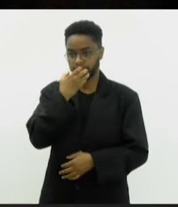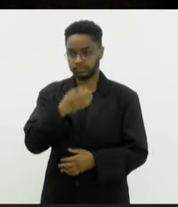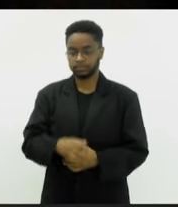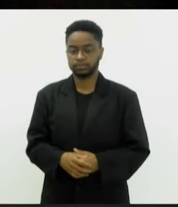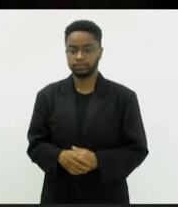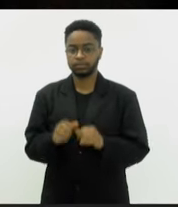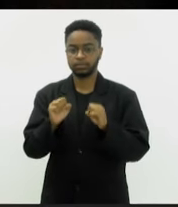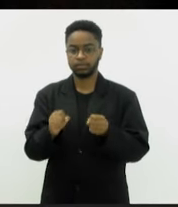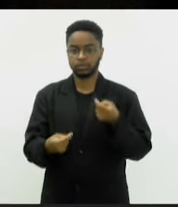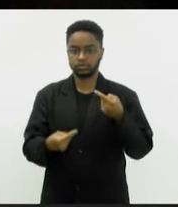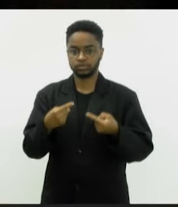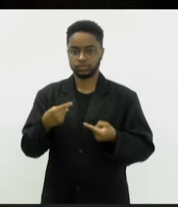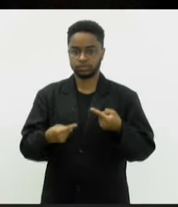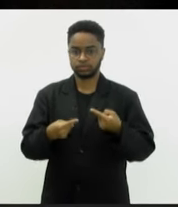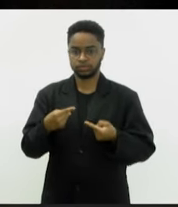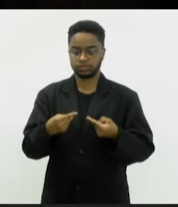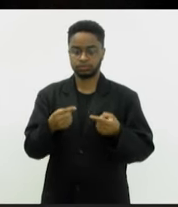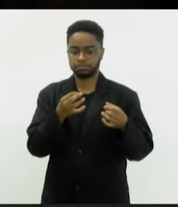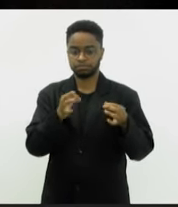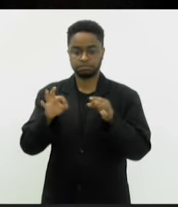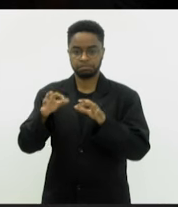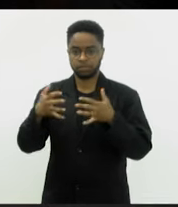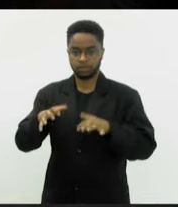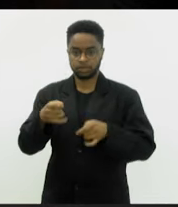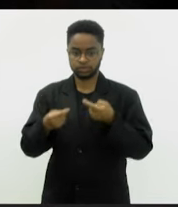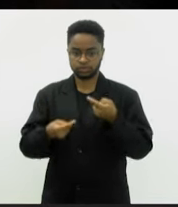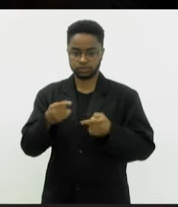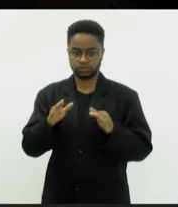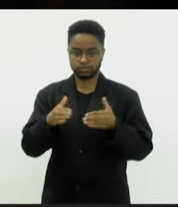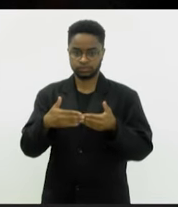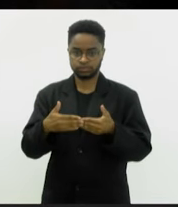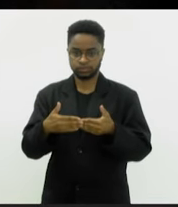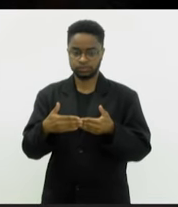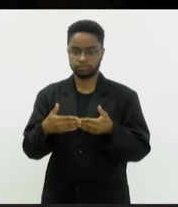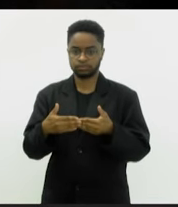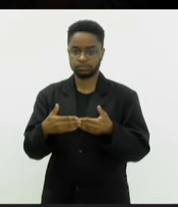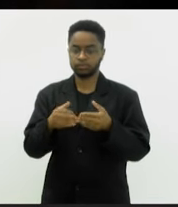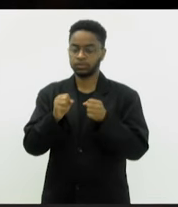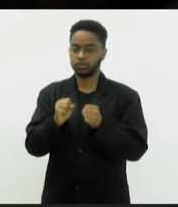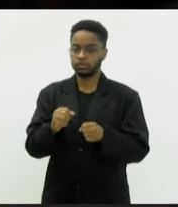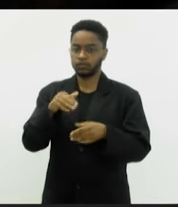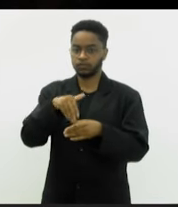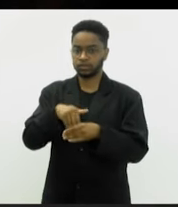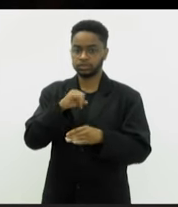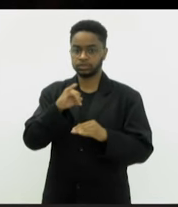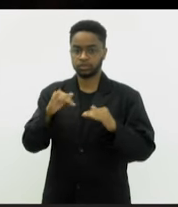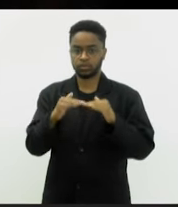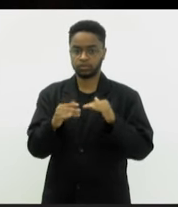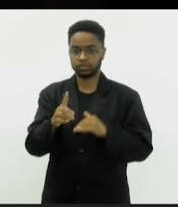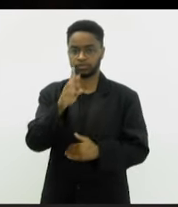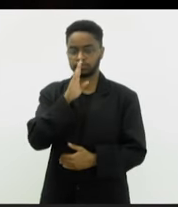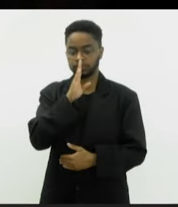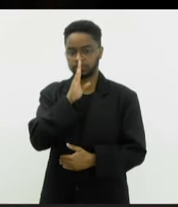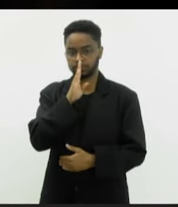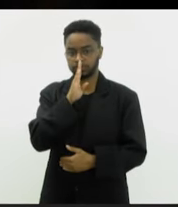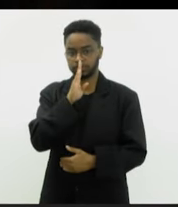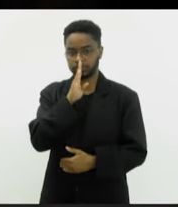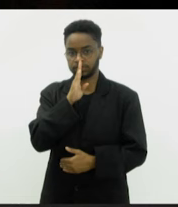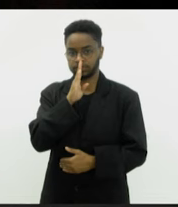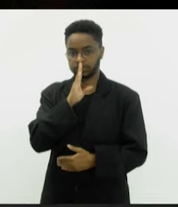Em discussão, não havendo quem queira discutir, encerrada a discussão. Em votação, os senhores que aprovam permaneçam como